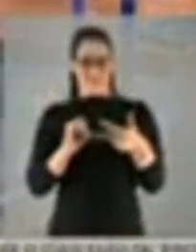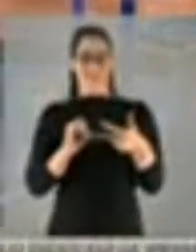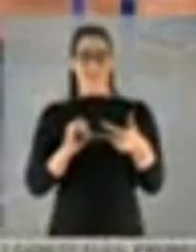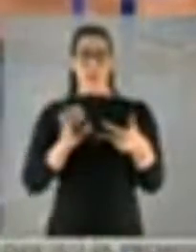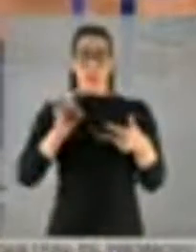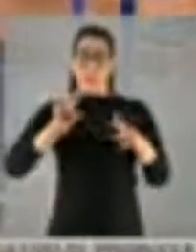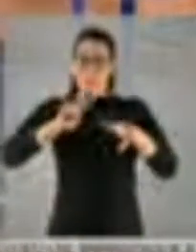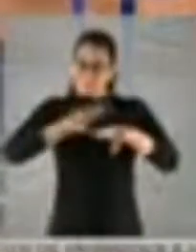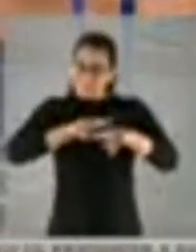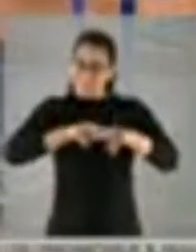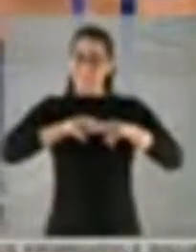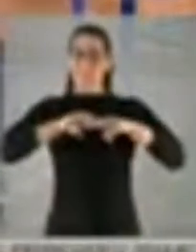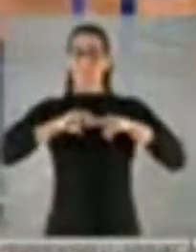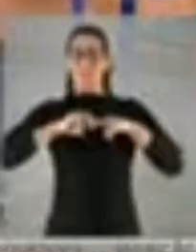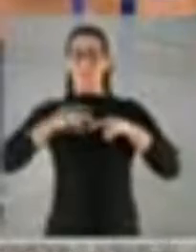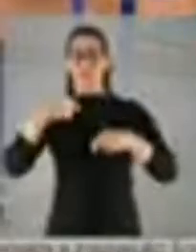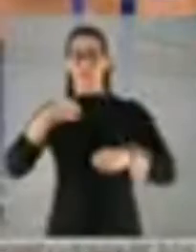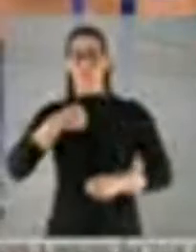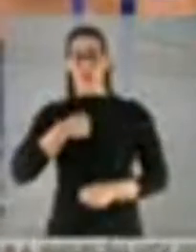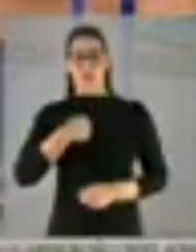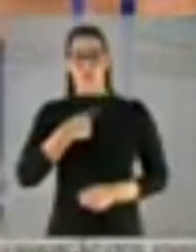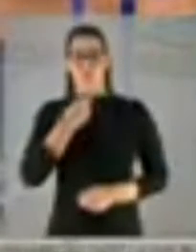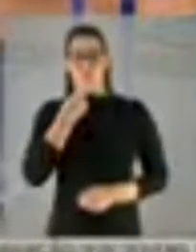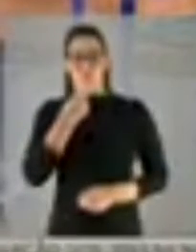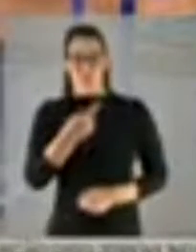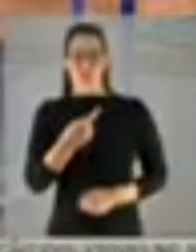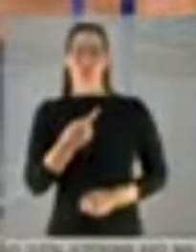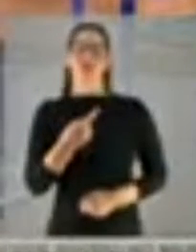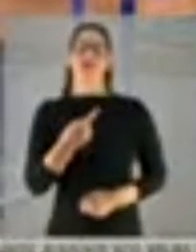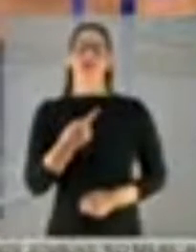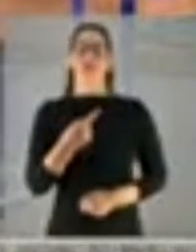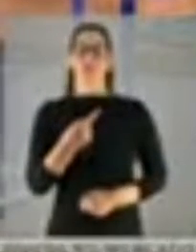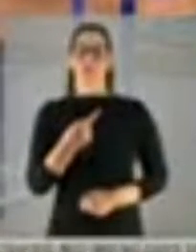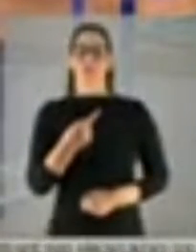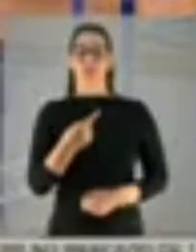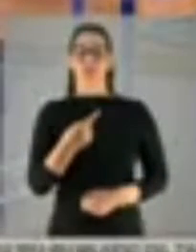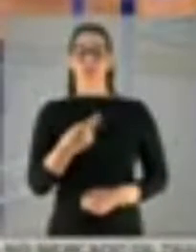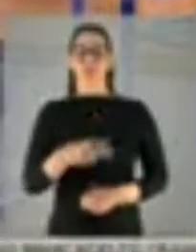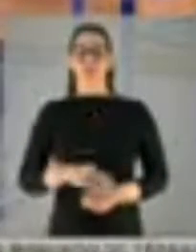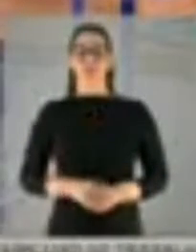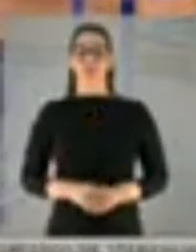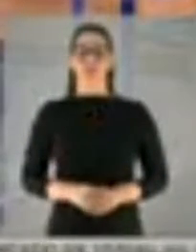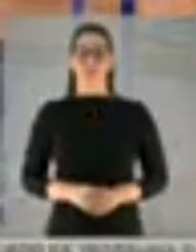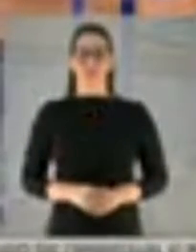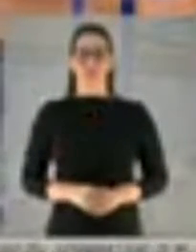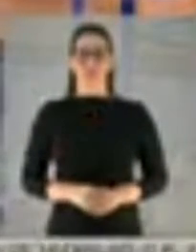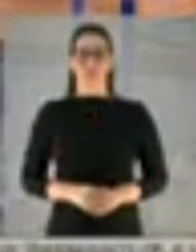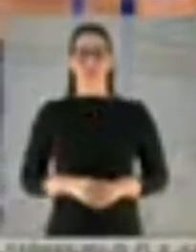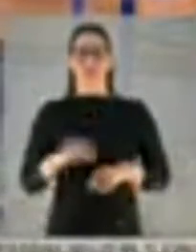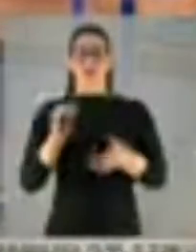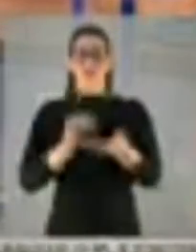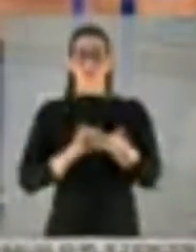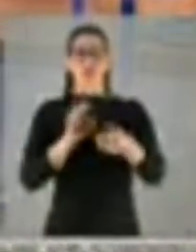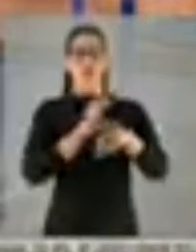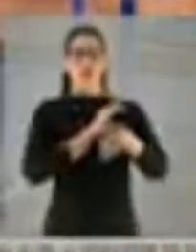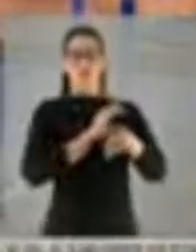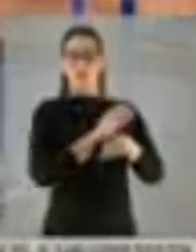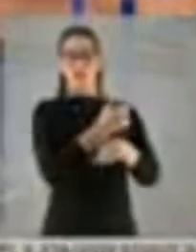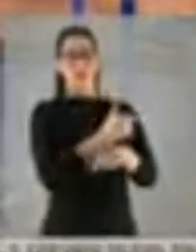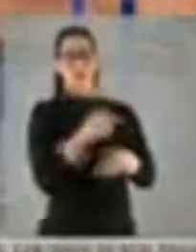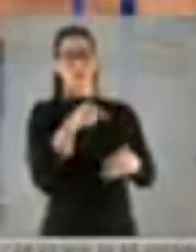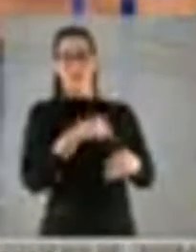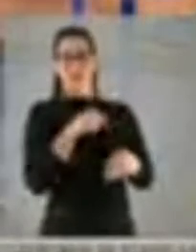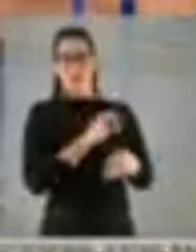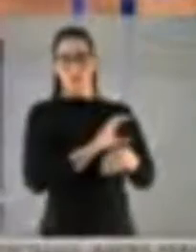esse aspecto estou sustentando justamente a sua inconstitucionalidade e